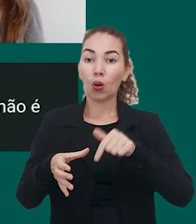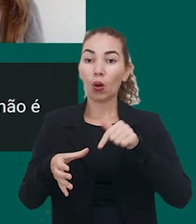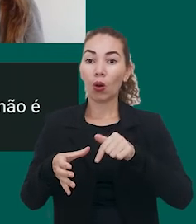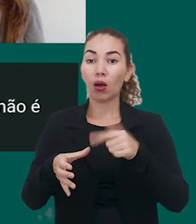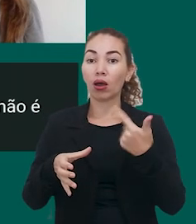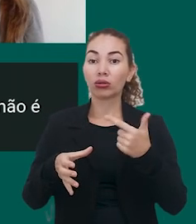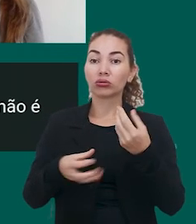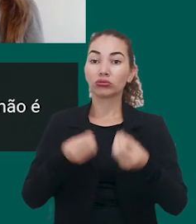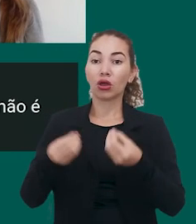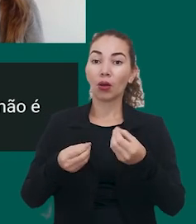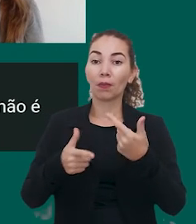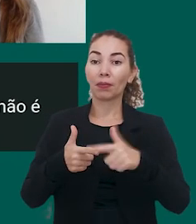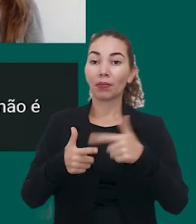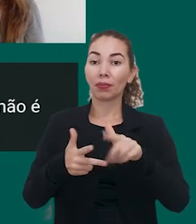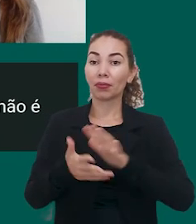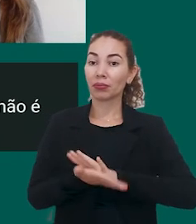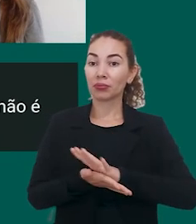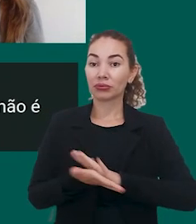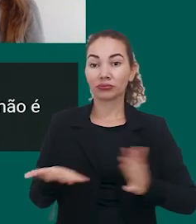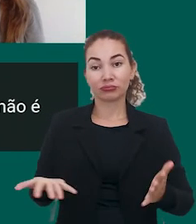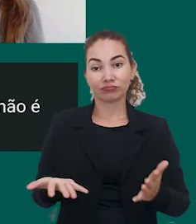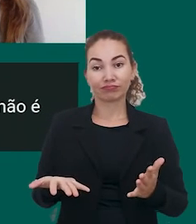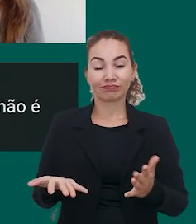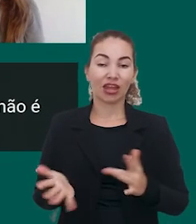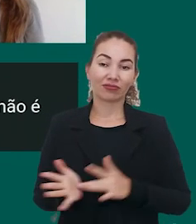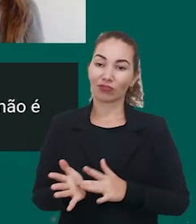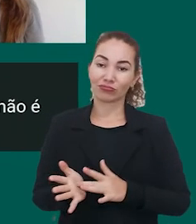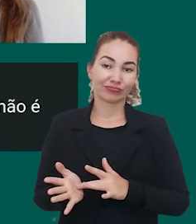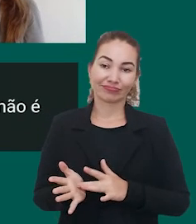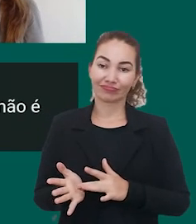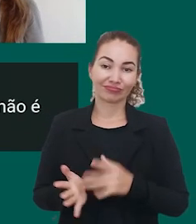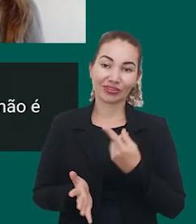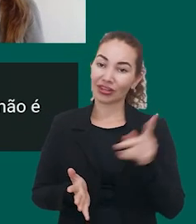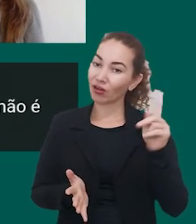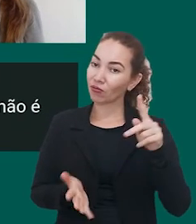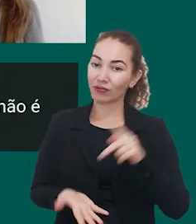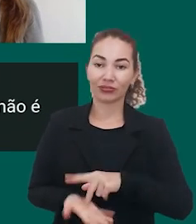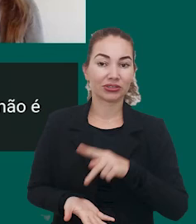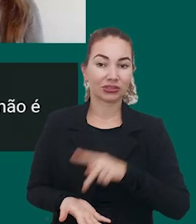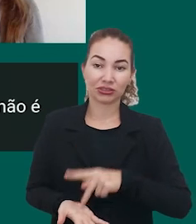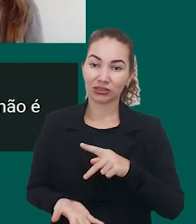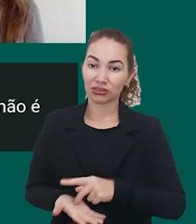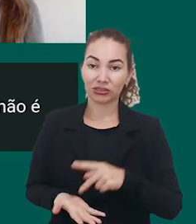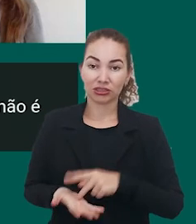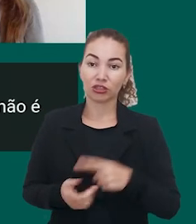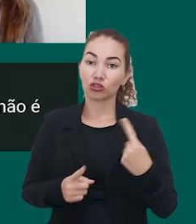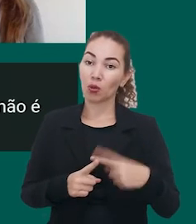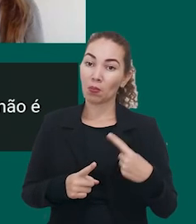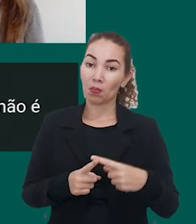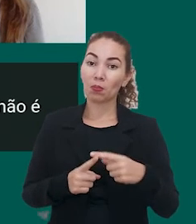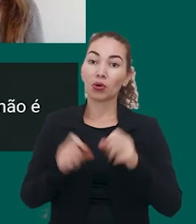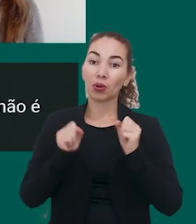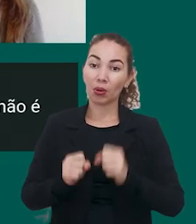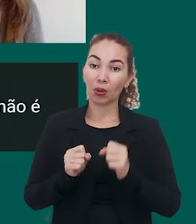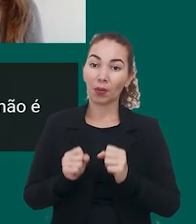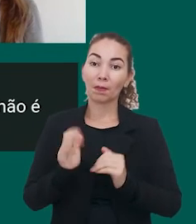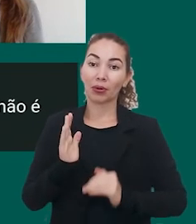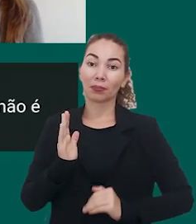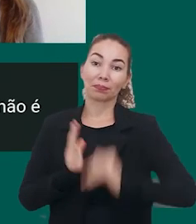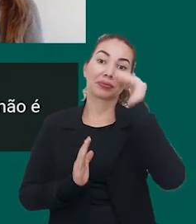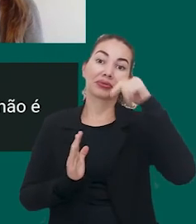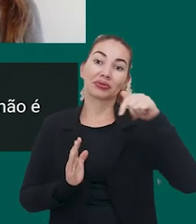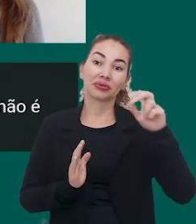não vai ter mais problemas. Falso, né? Não é o que a gente viu em Manaus, em que a prevalência de Covid pode ter chegado até